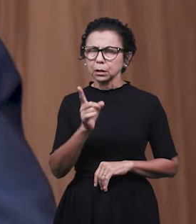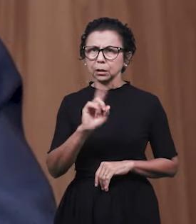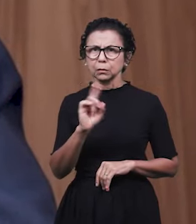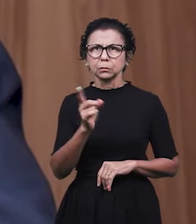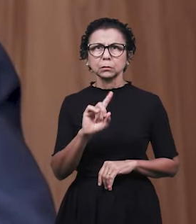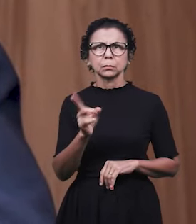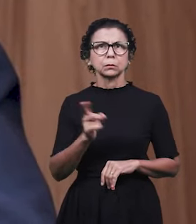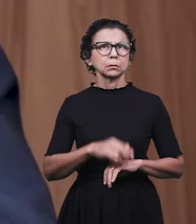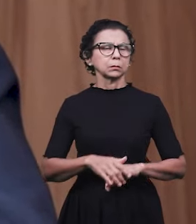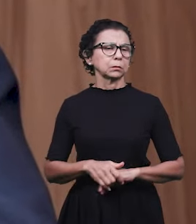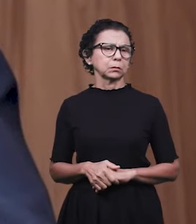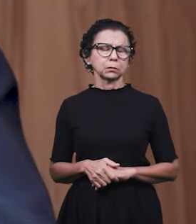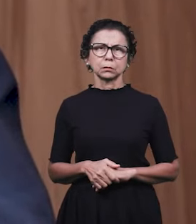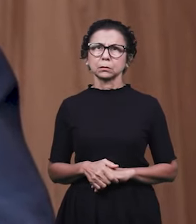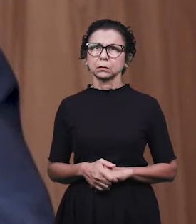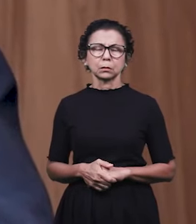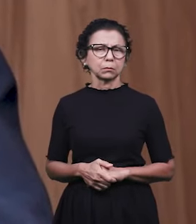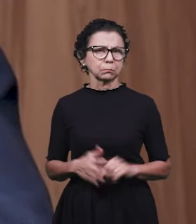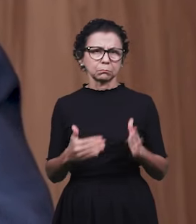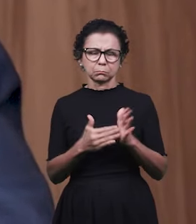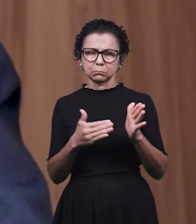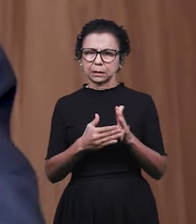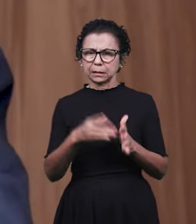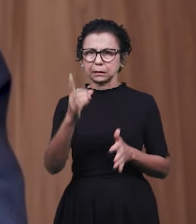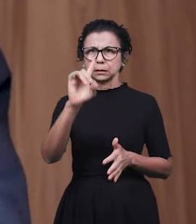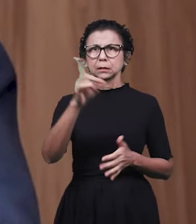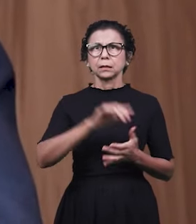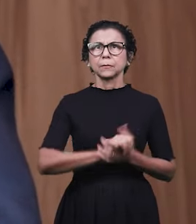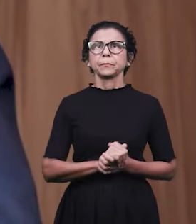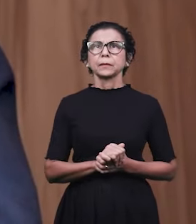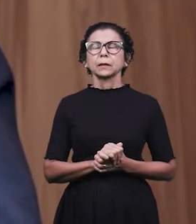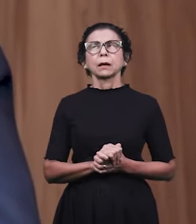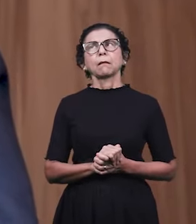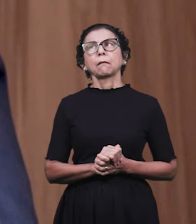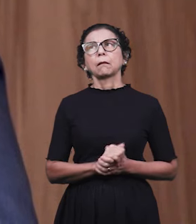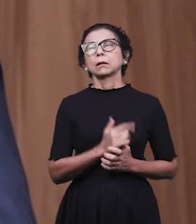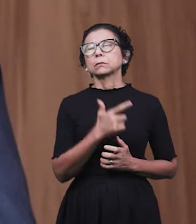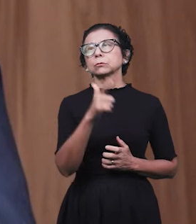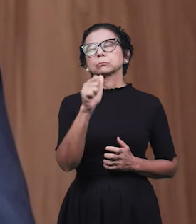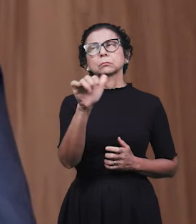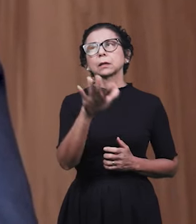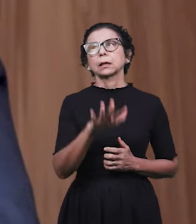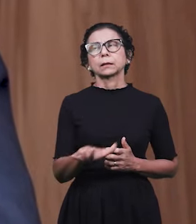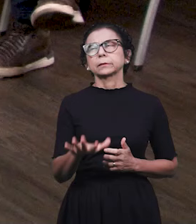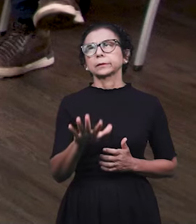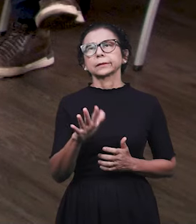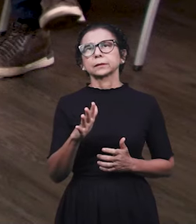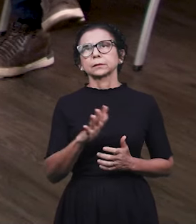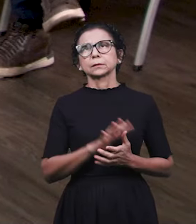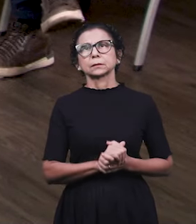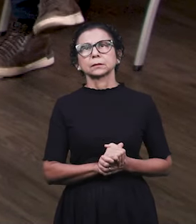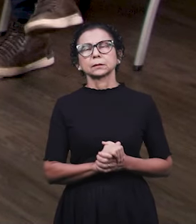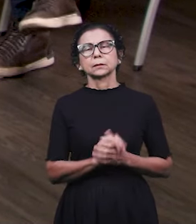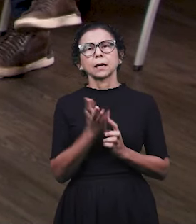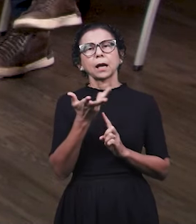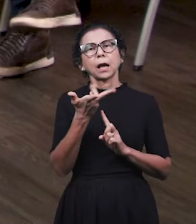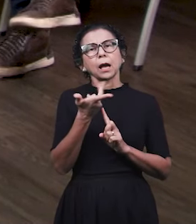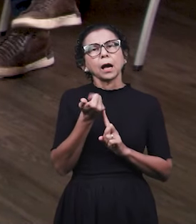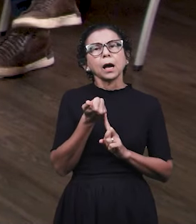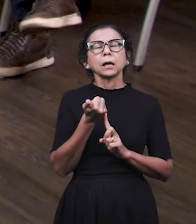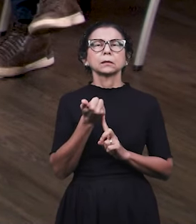Não se padronize assim. Não crie essas barreiras. Eu sou da área das exatas, ou eu sou das áreas das artes. Não faça isso.